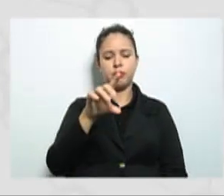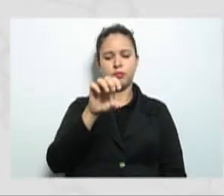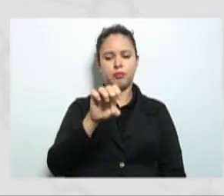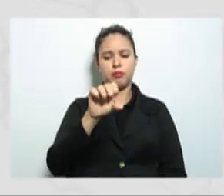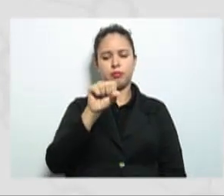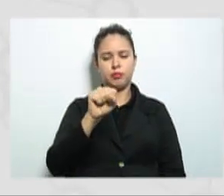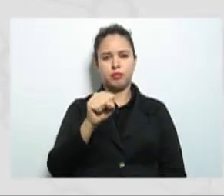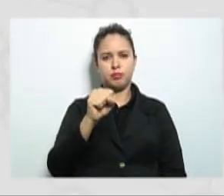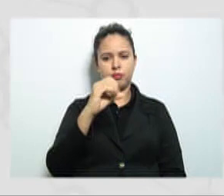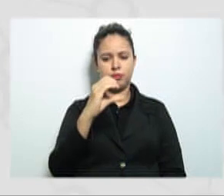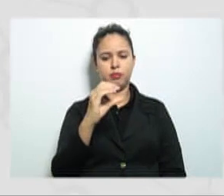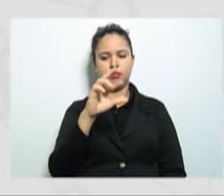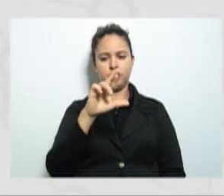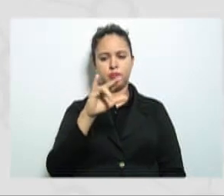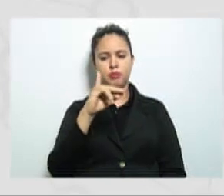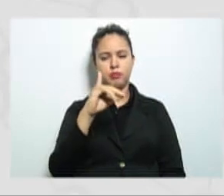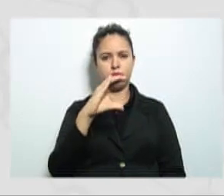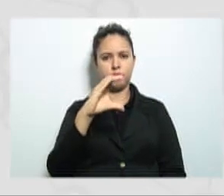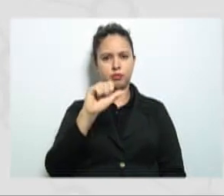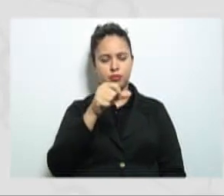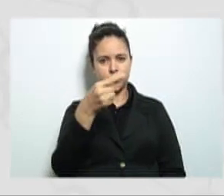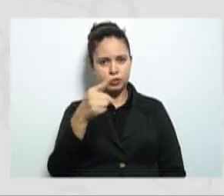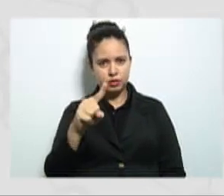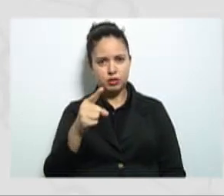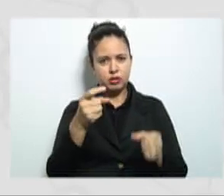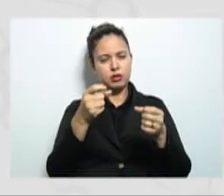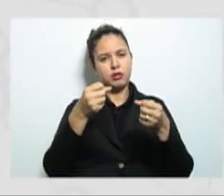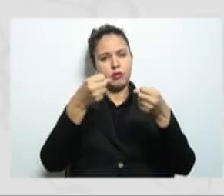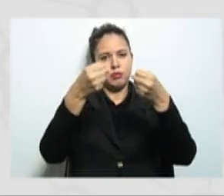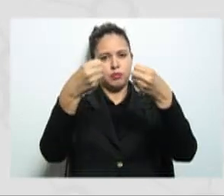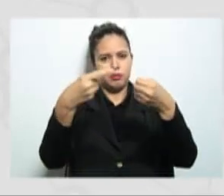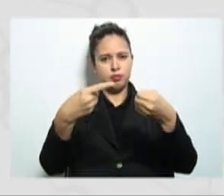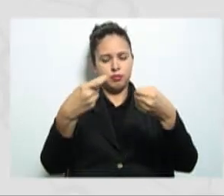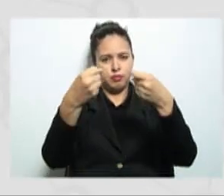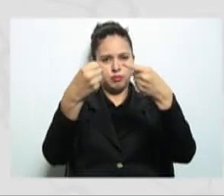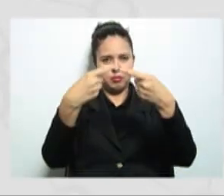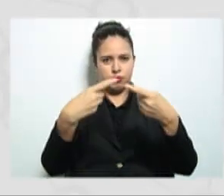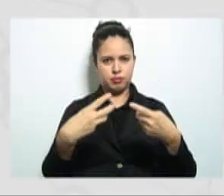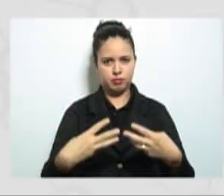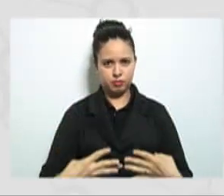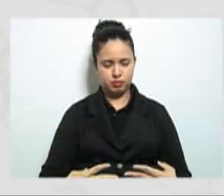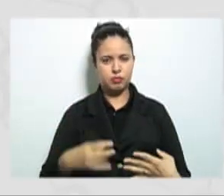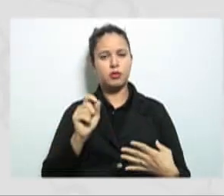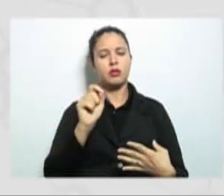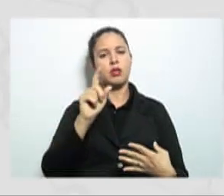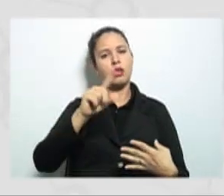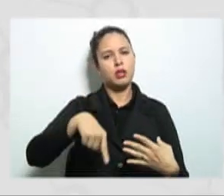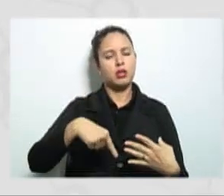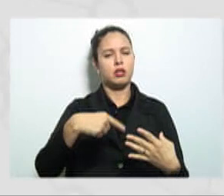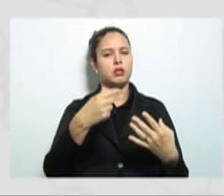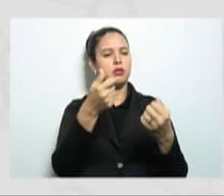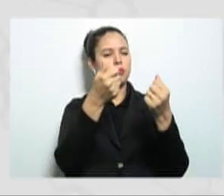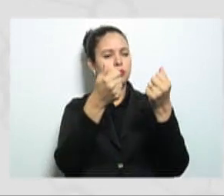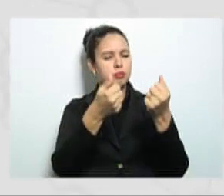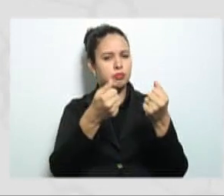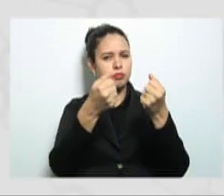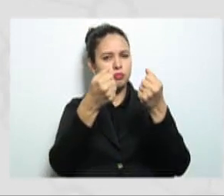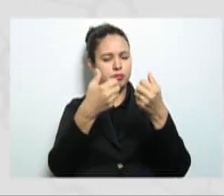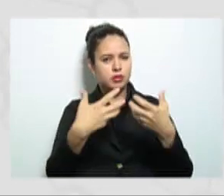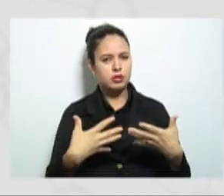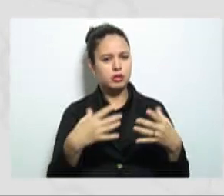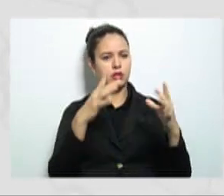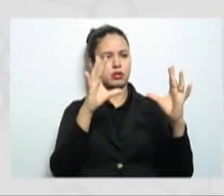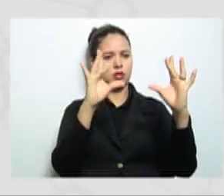é uma descrição? É a representação verbal de um objeto sensível. Nós comentamos que era praticamente